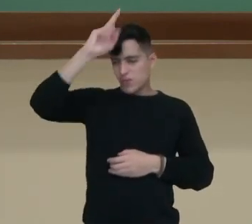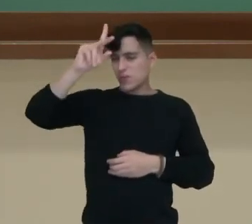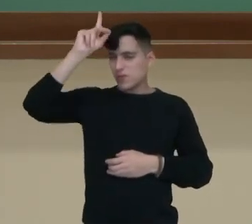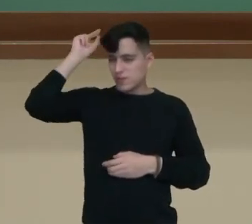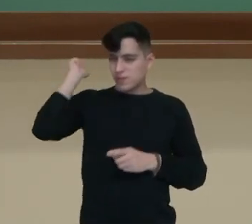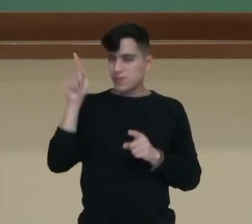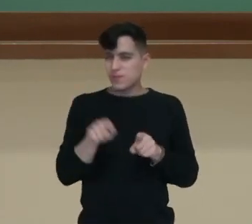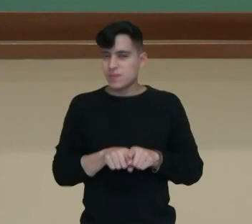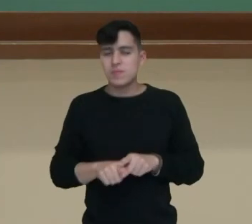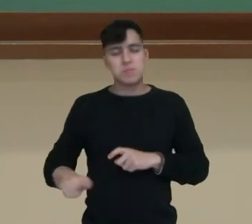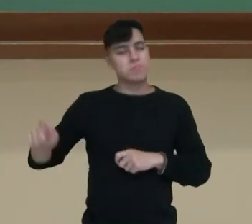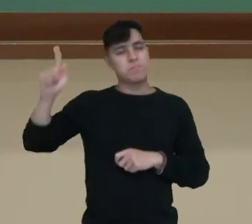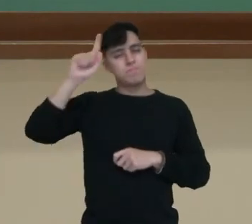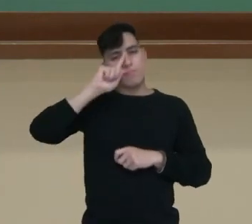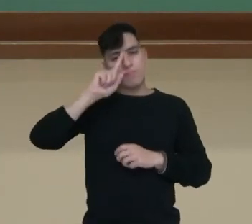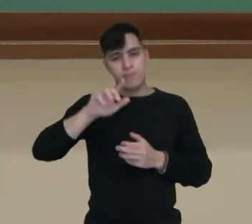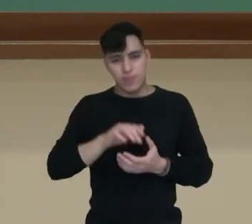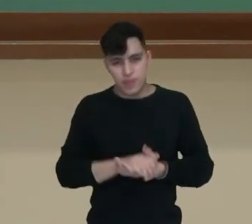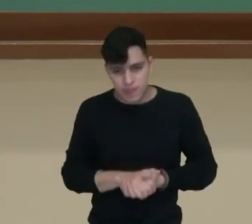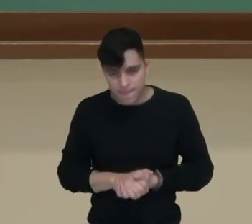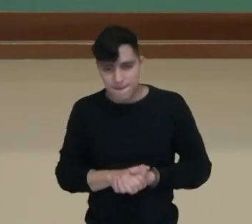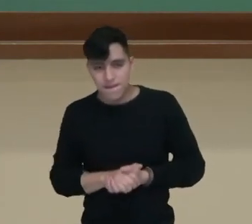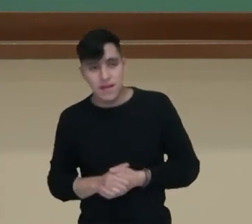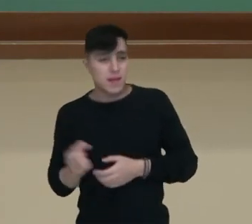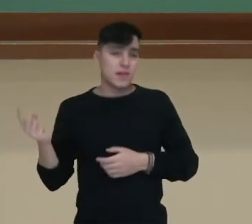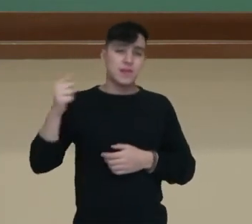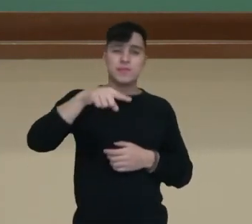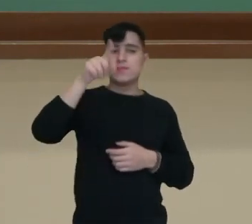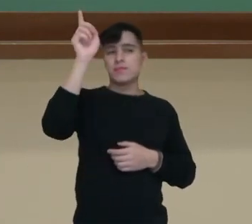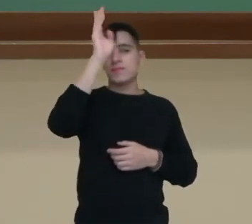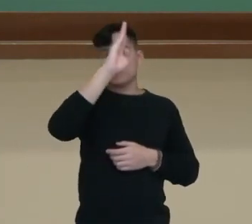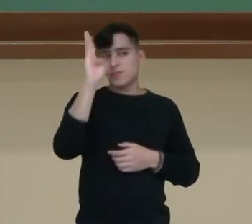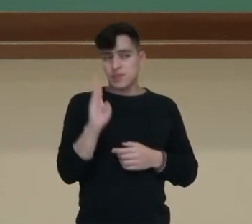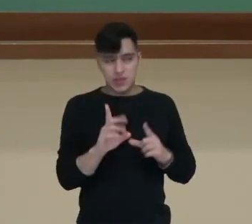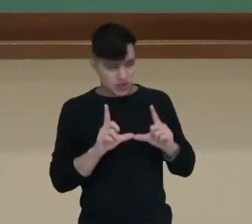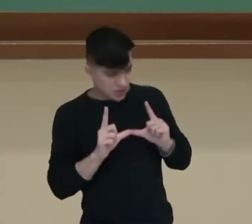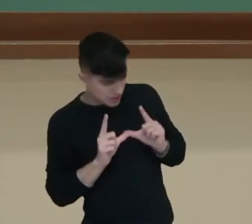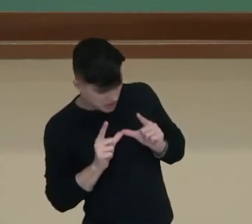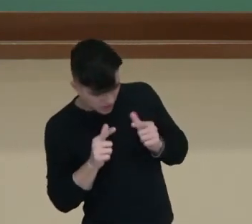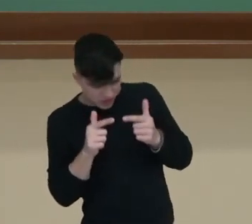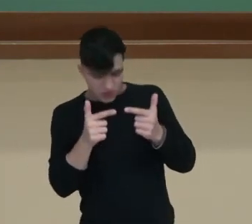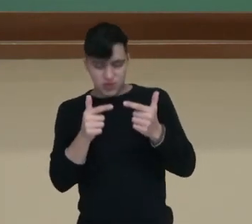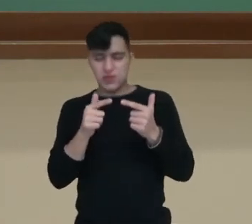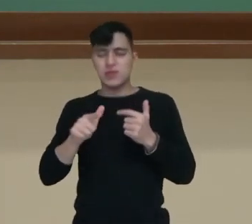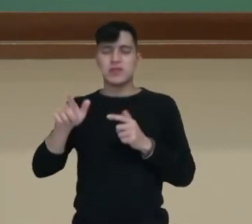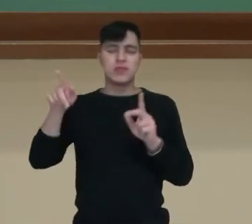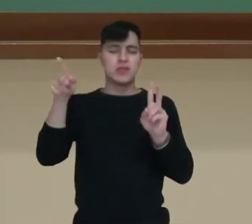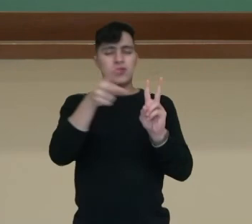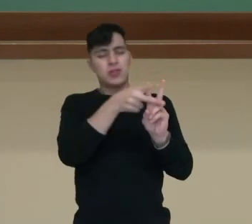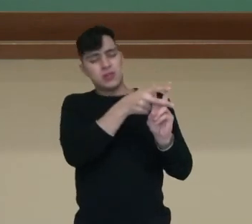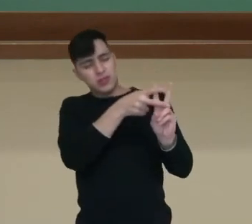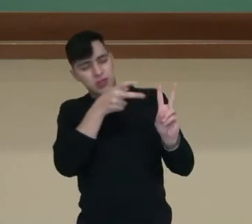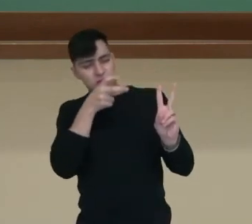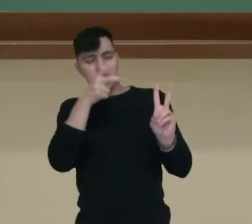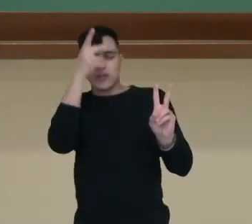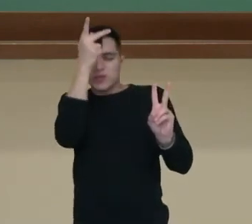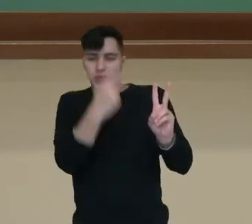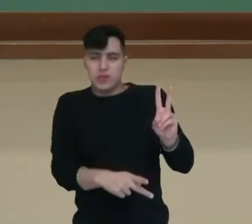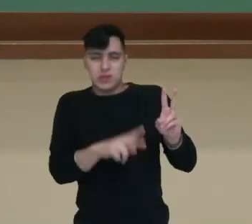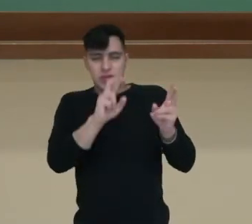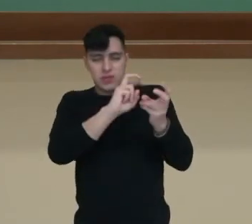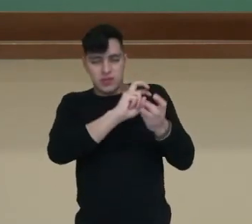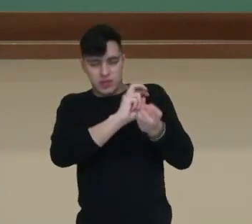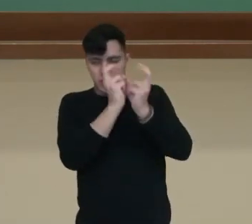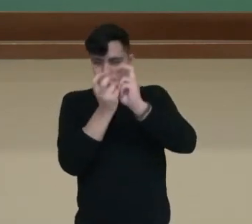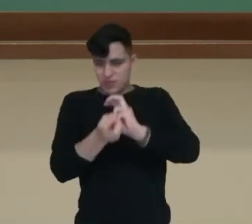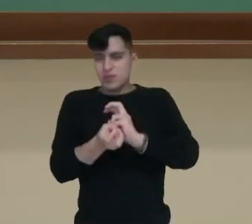Na Grécia, e daí a gente vem para o Brasil, que é as lutas indígenas. Aí a gente vai ver as lutas indígenas lá no Brasil, que é o